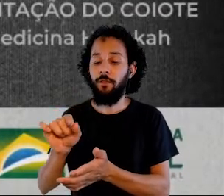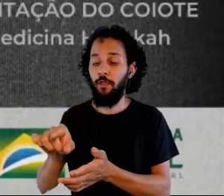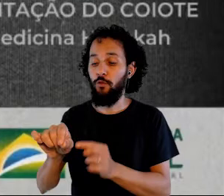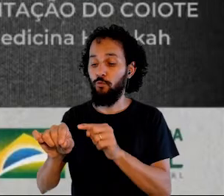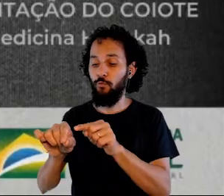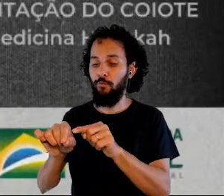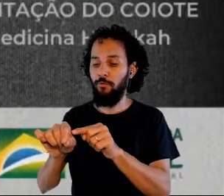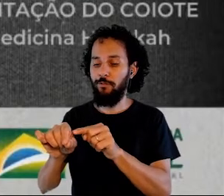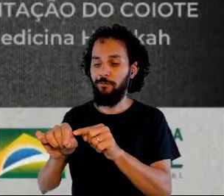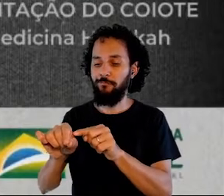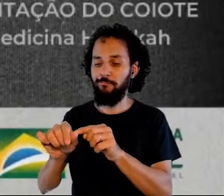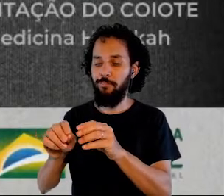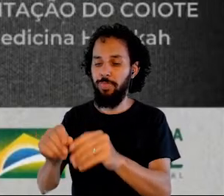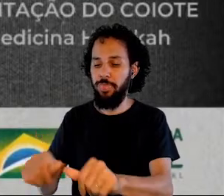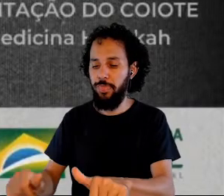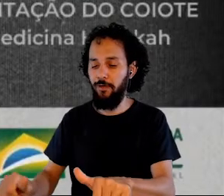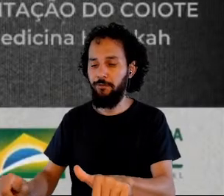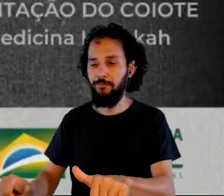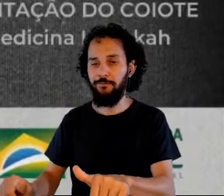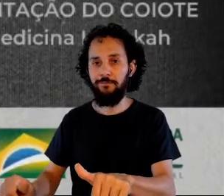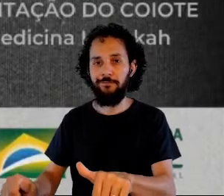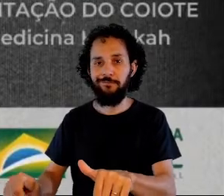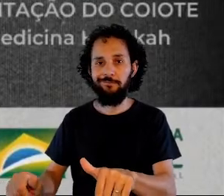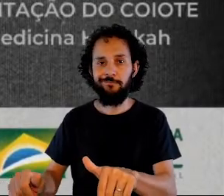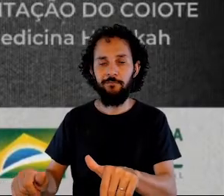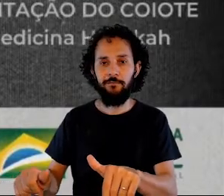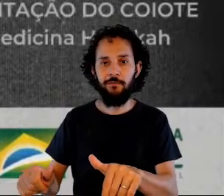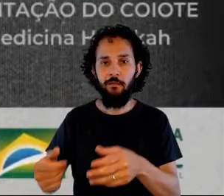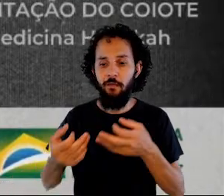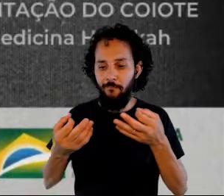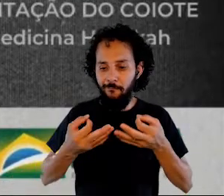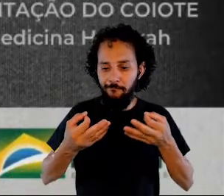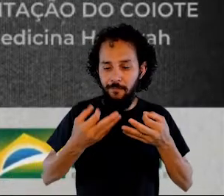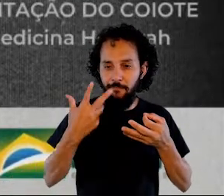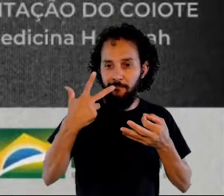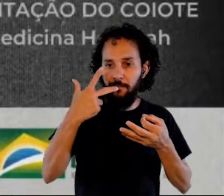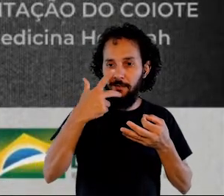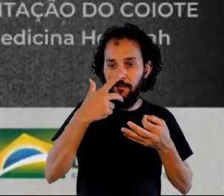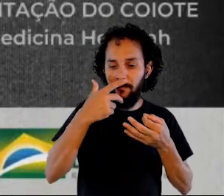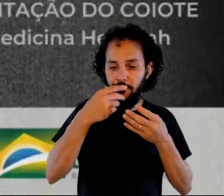desperdiçando a perfeição de nossa beleza sem igual.